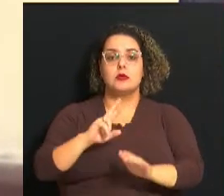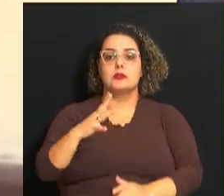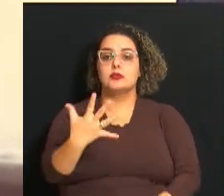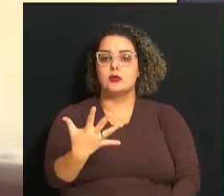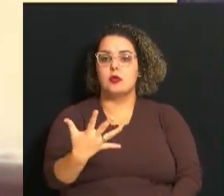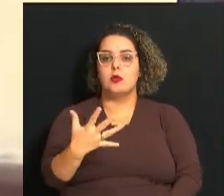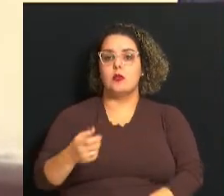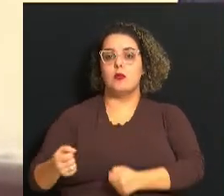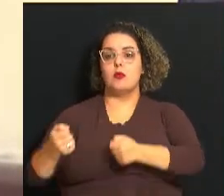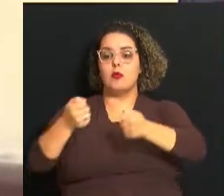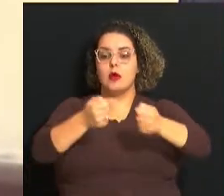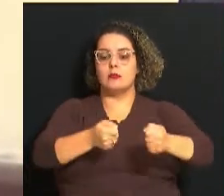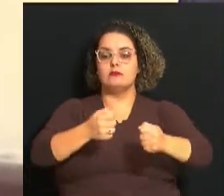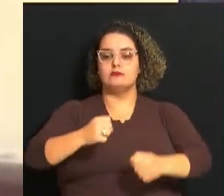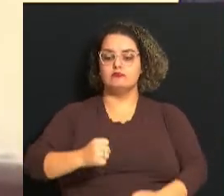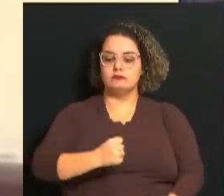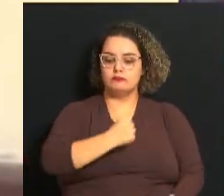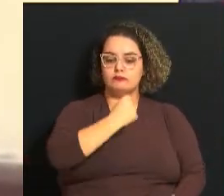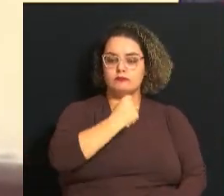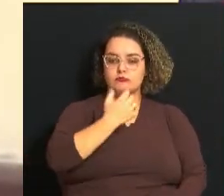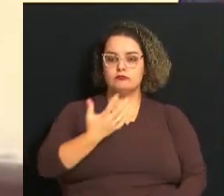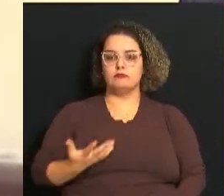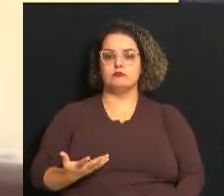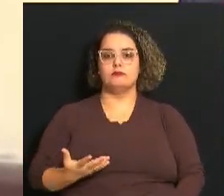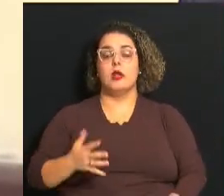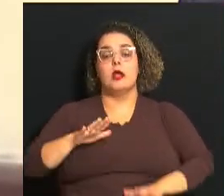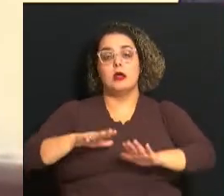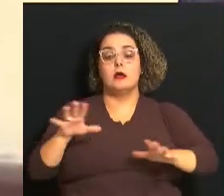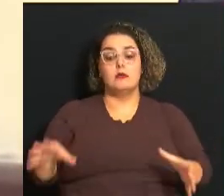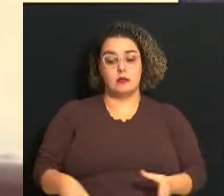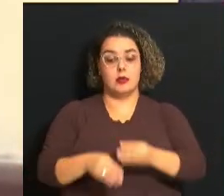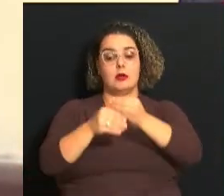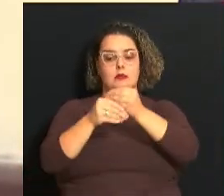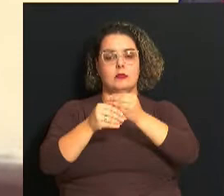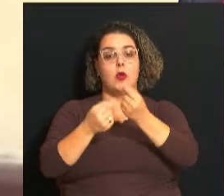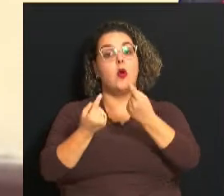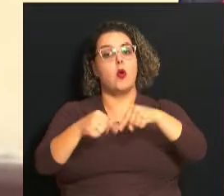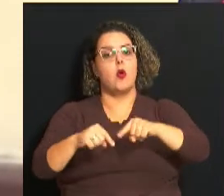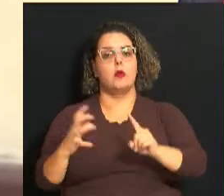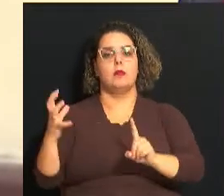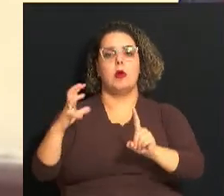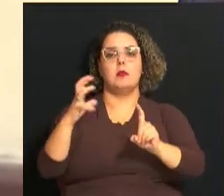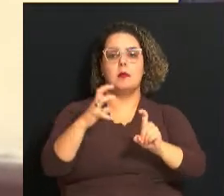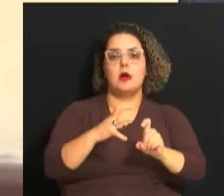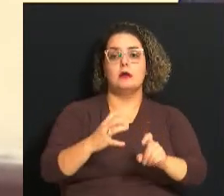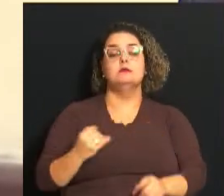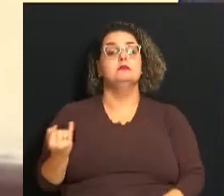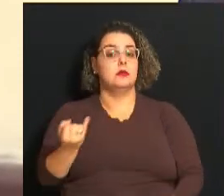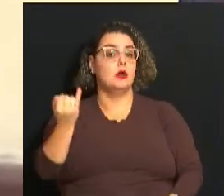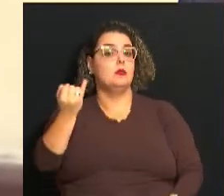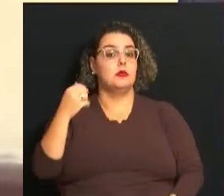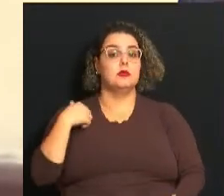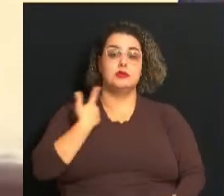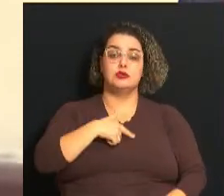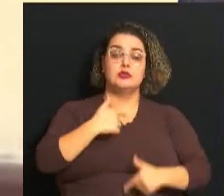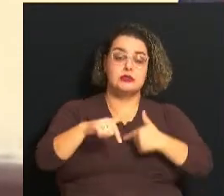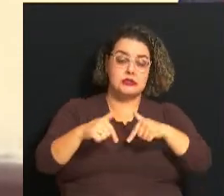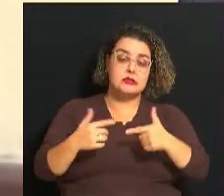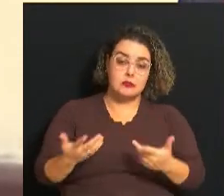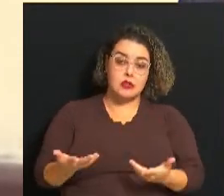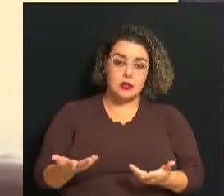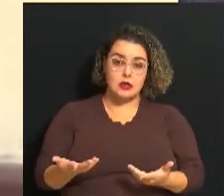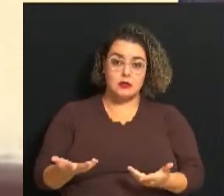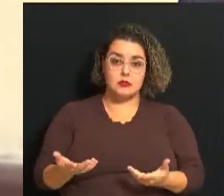empoderamento uma definição e quem sabe uma contribuição para o combate ao assédio então é importante a gente trabalhar na